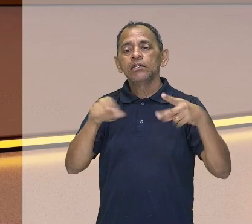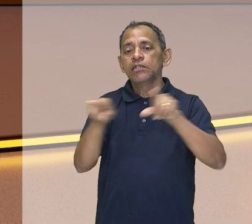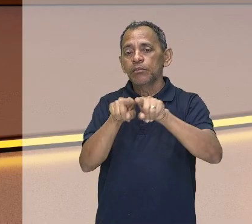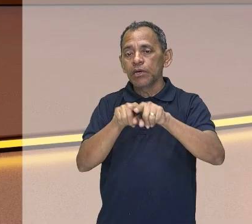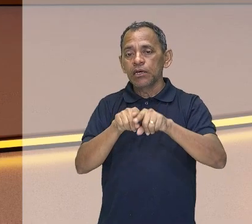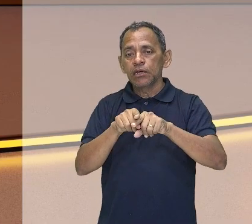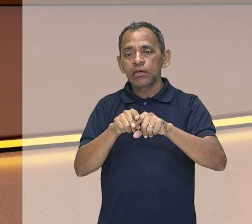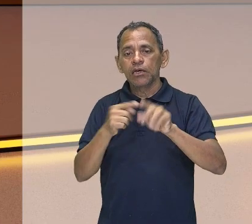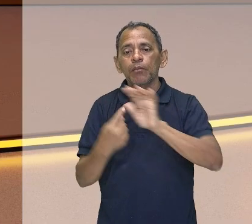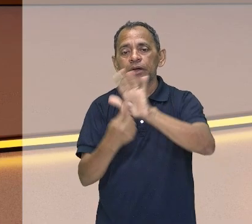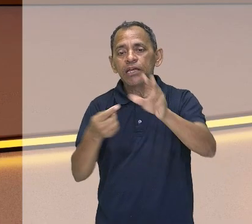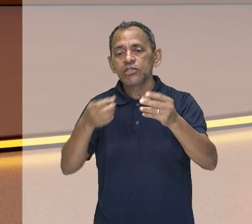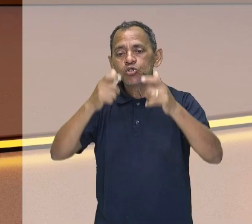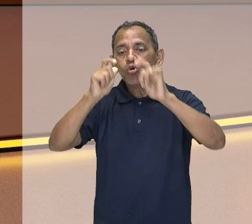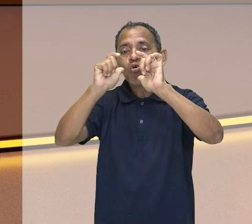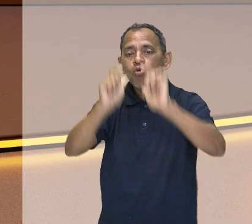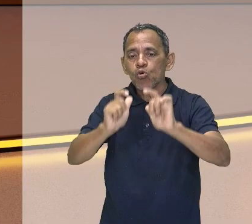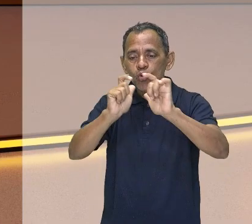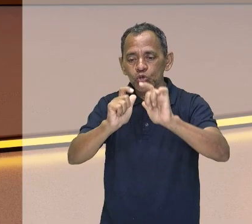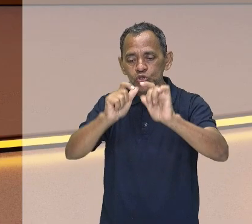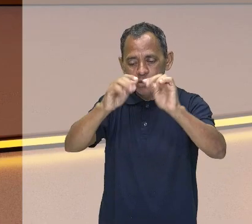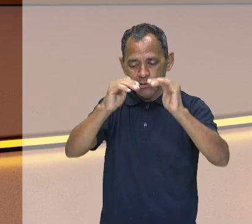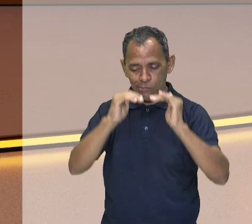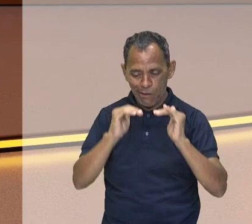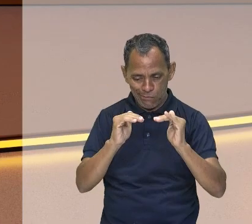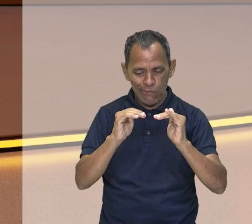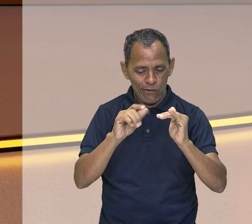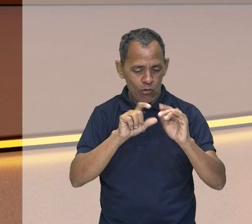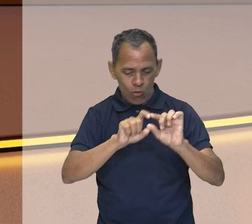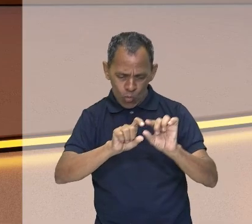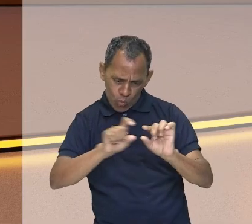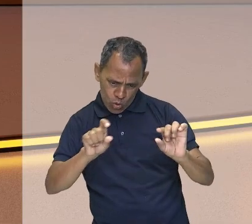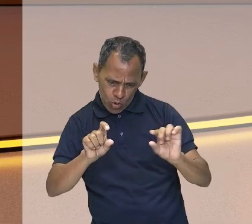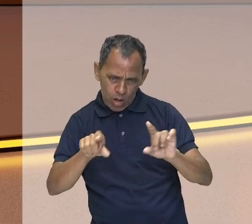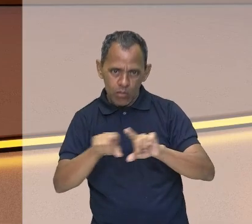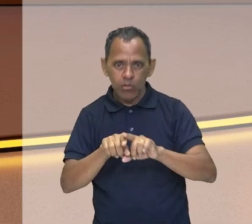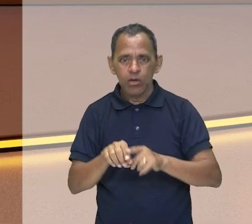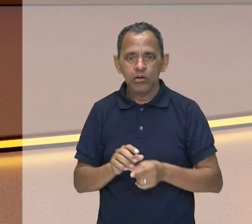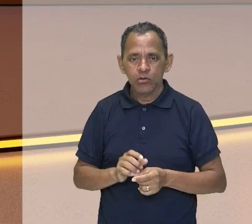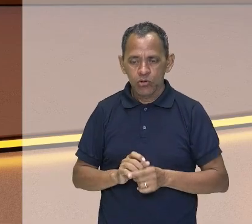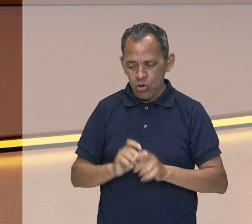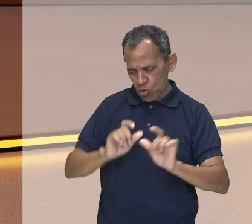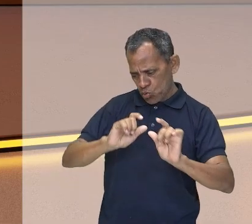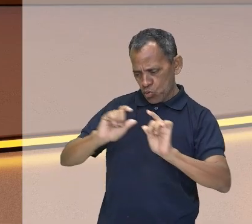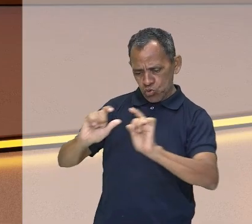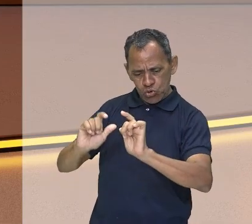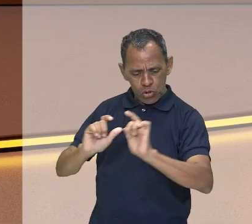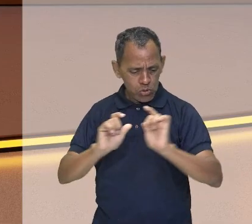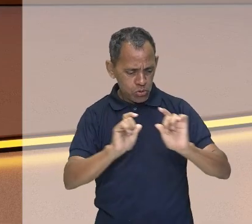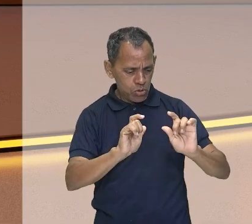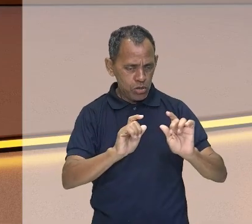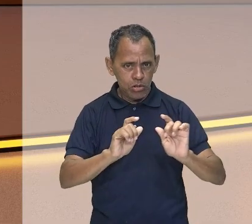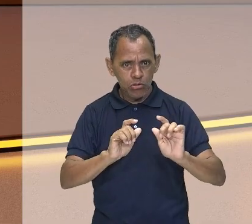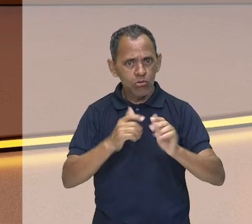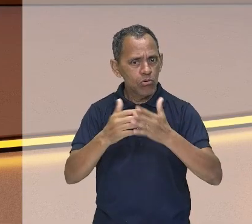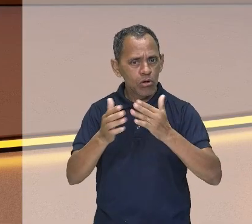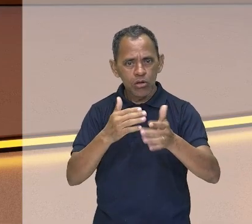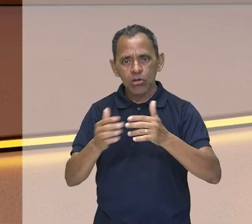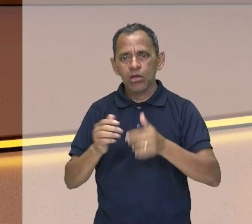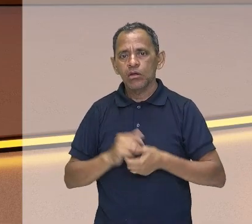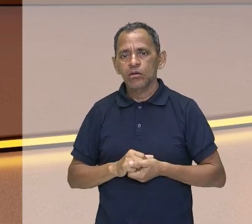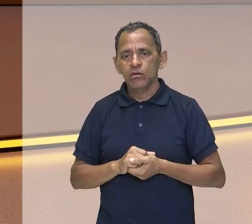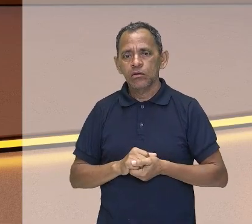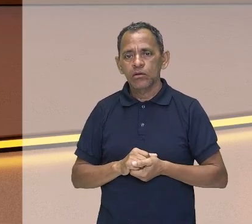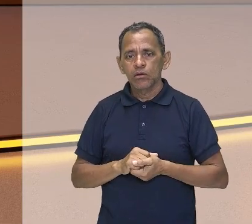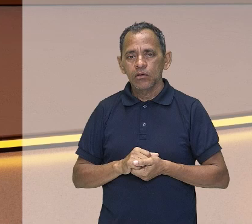Então, normalmente a escala está numa parte inferior do mapa, ou centralizada, ou do lado direito, ou do lado esquerdo. E aqui a gente tem a nossa